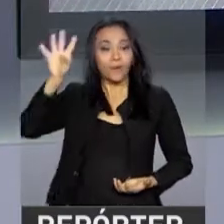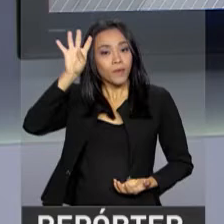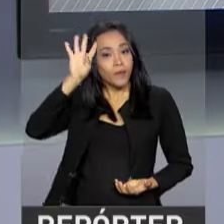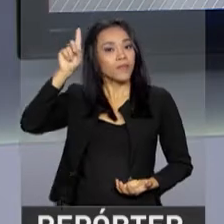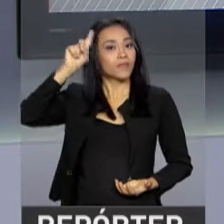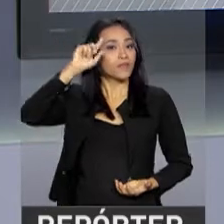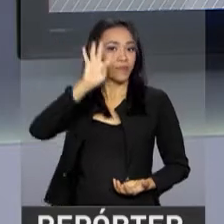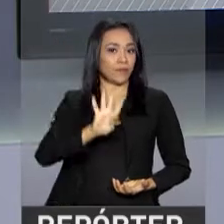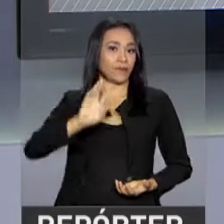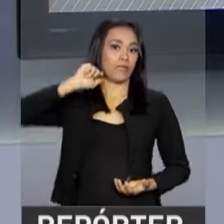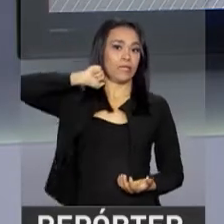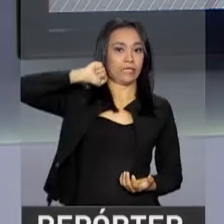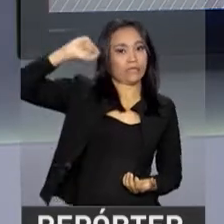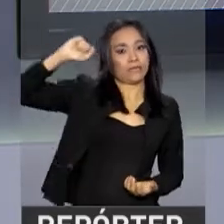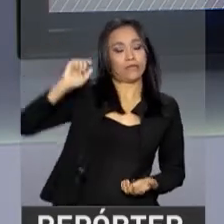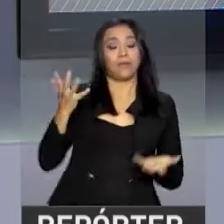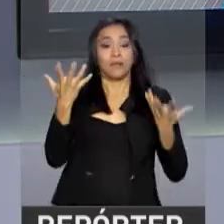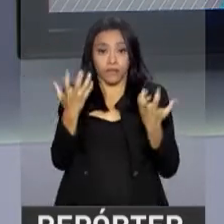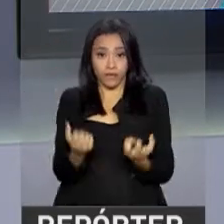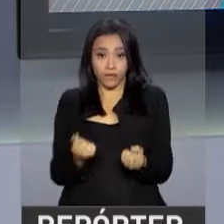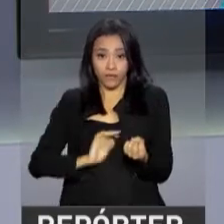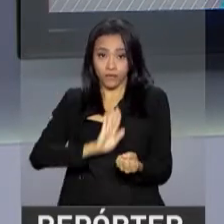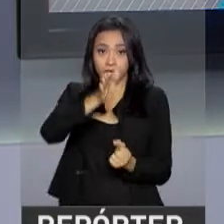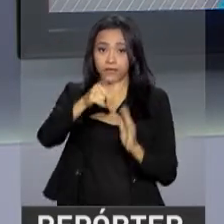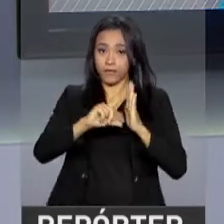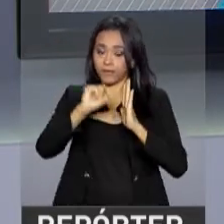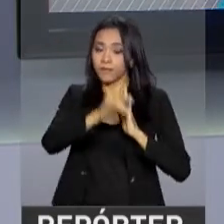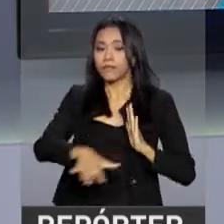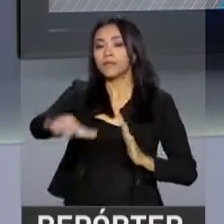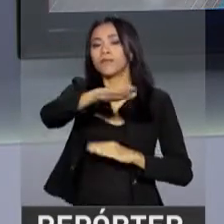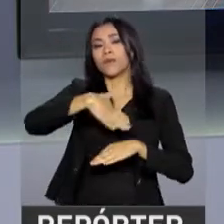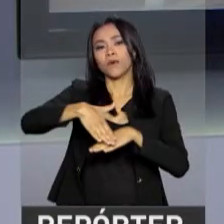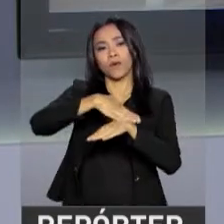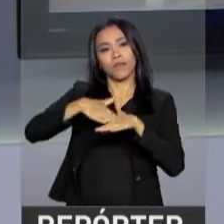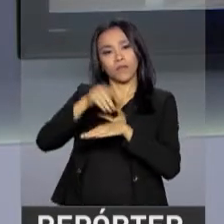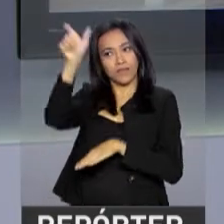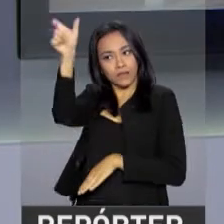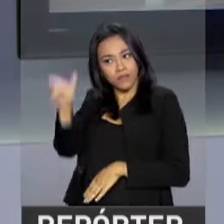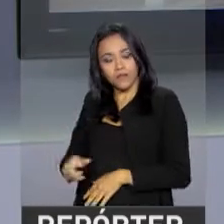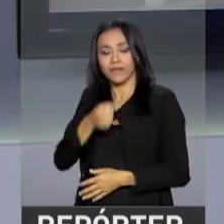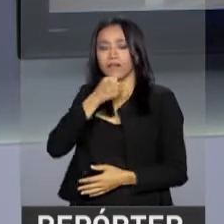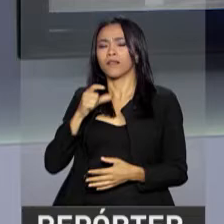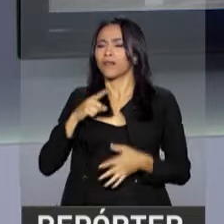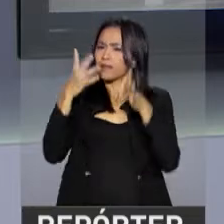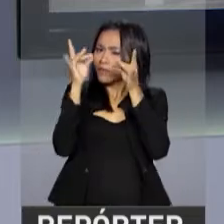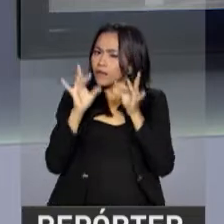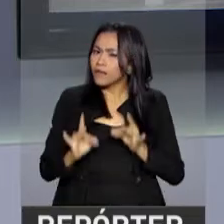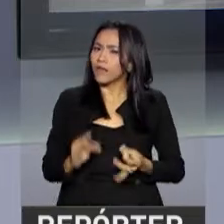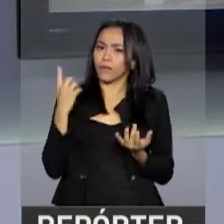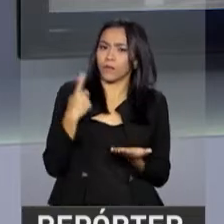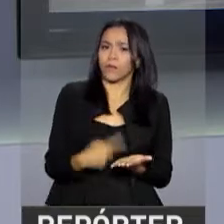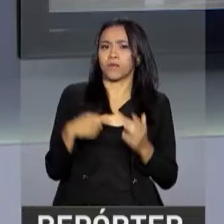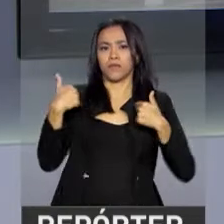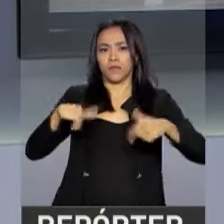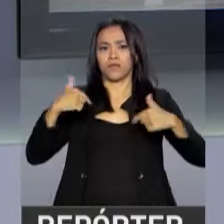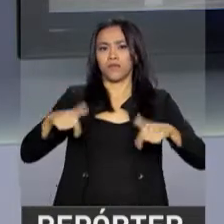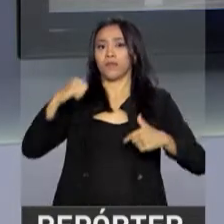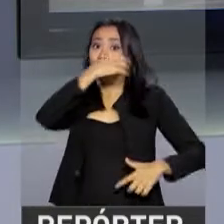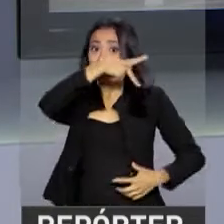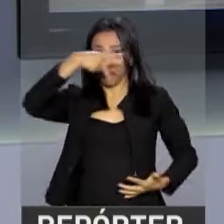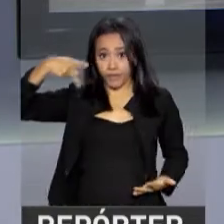4 de abril vamos ao palácio do planalto conversar ao vivo com a repórter márcia fernandes que tem os detalhes da agenda do presidente michel